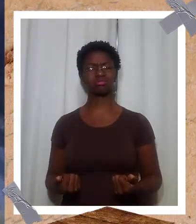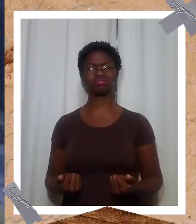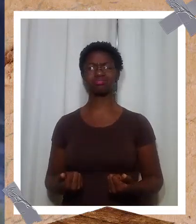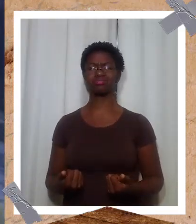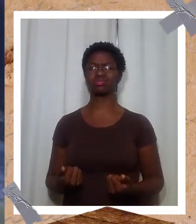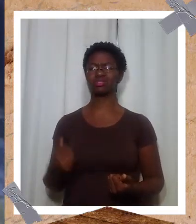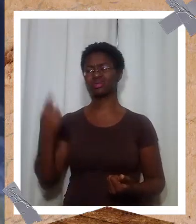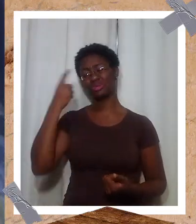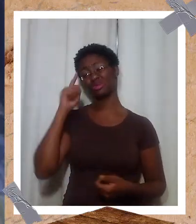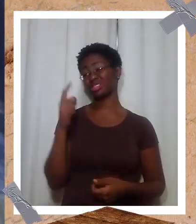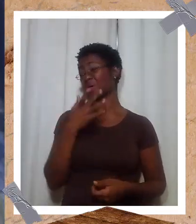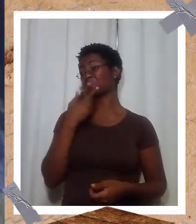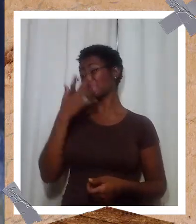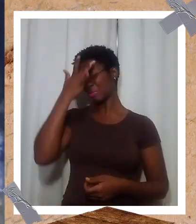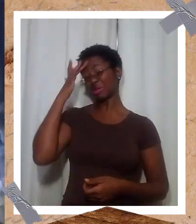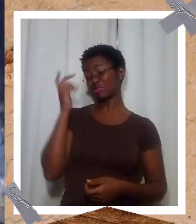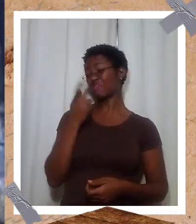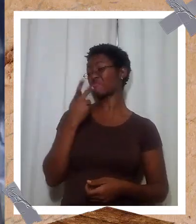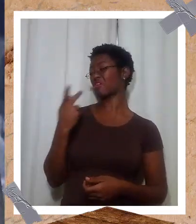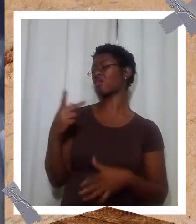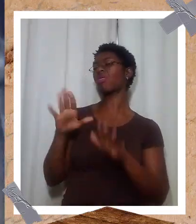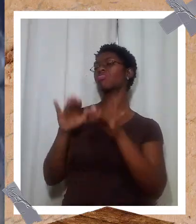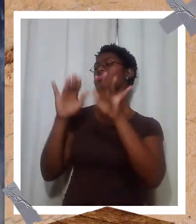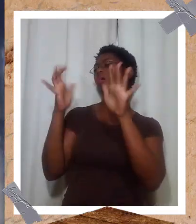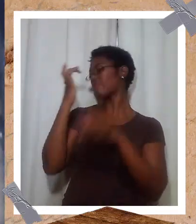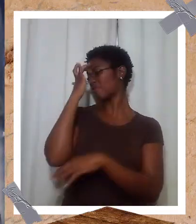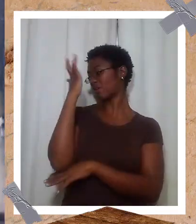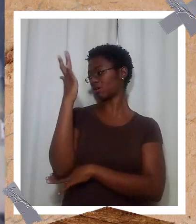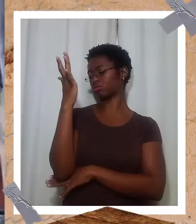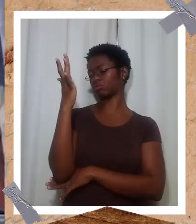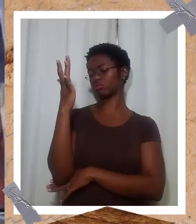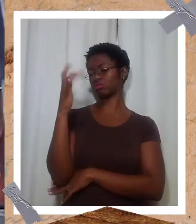é fácil. Por certo, essa pessoa não entendia nada